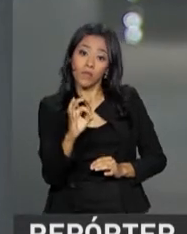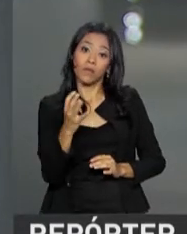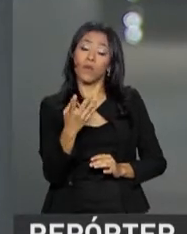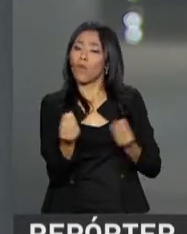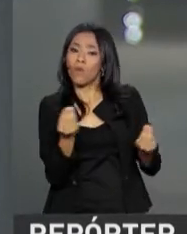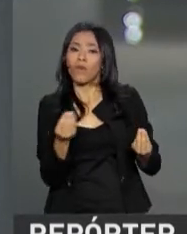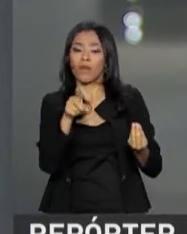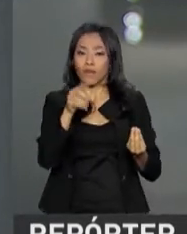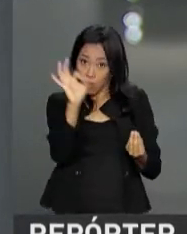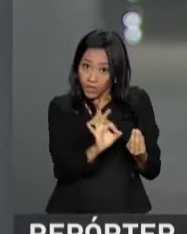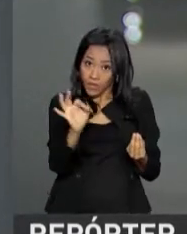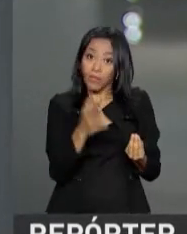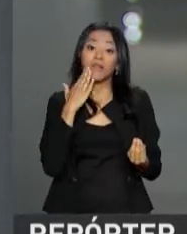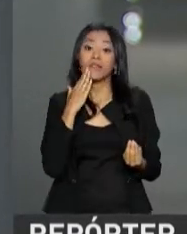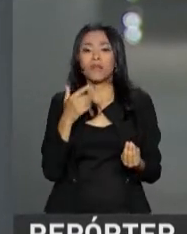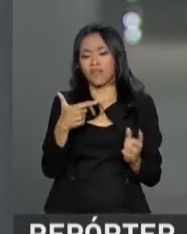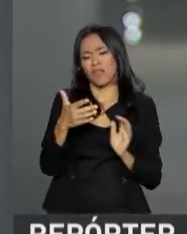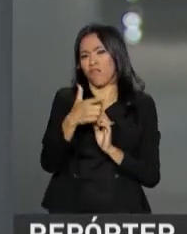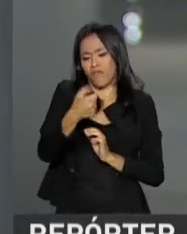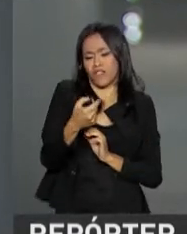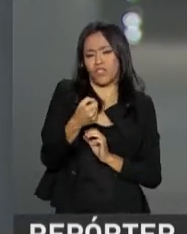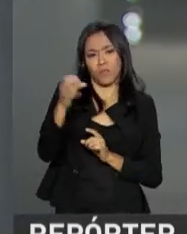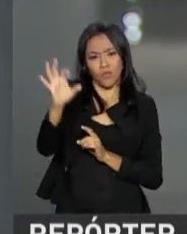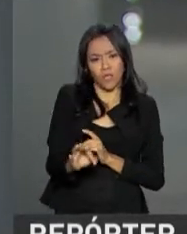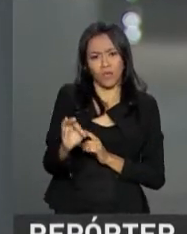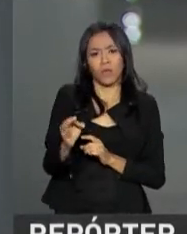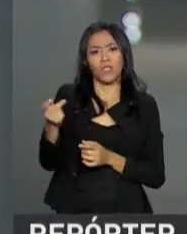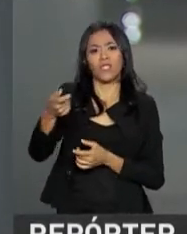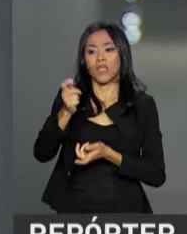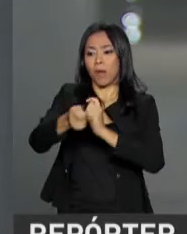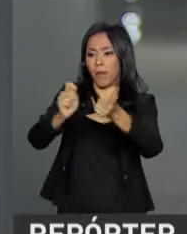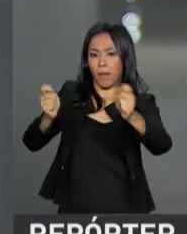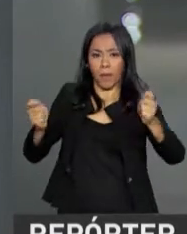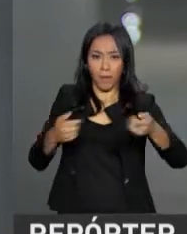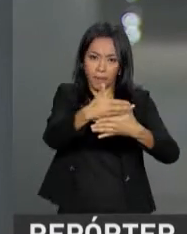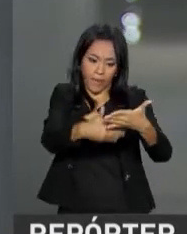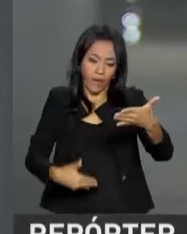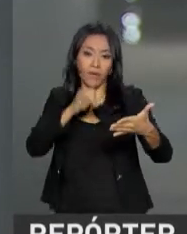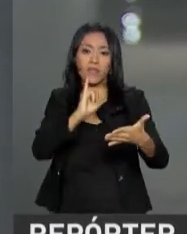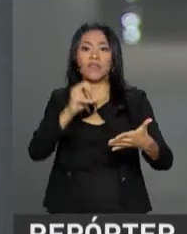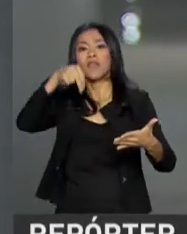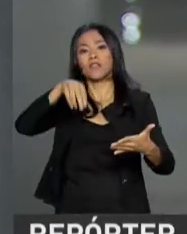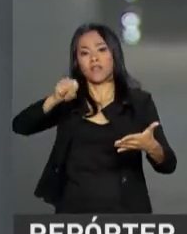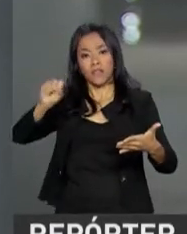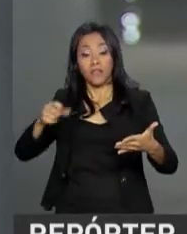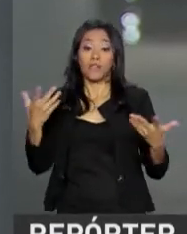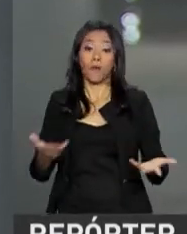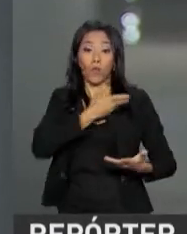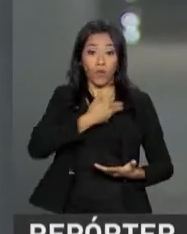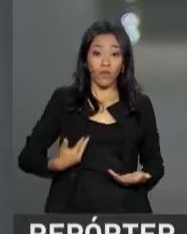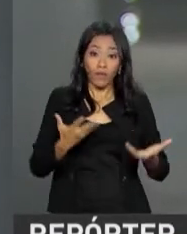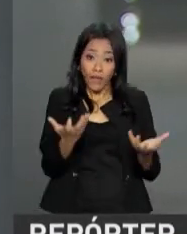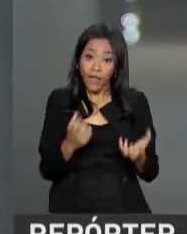empresa, ao invés de recolher 20% sobre a folha de pagamento dos funcionários junto ao INSS. O governo quer